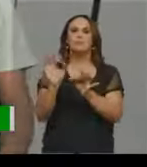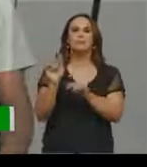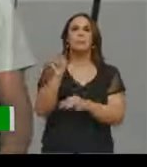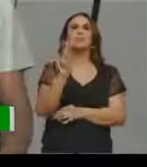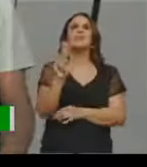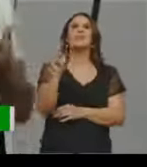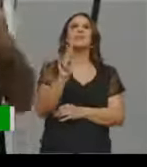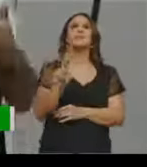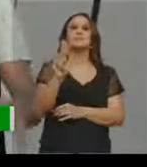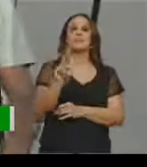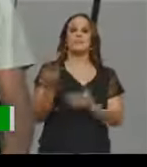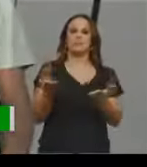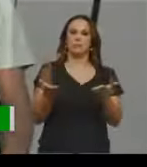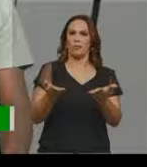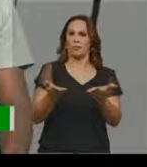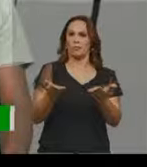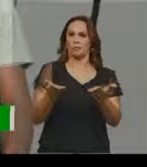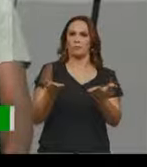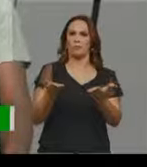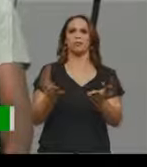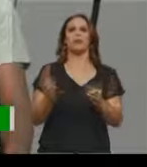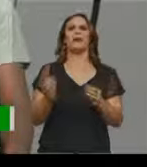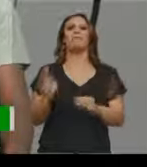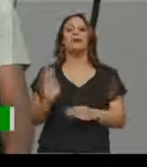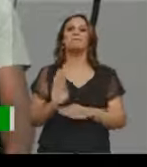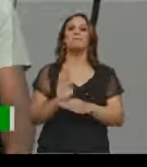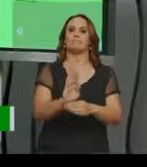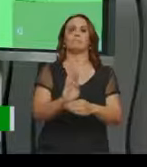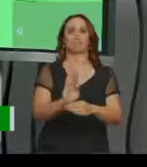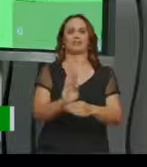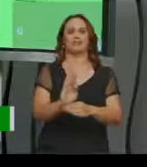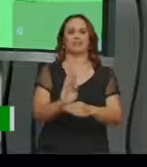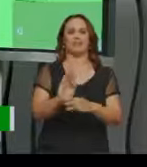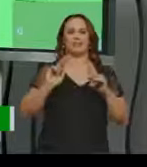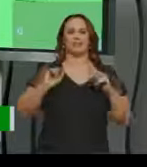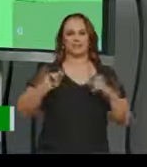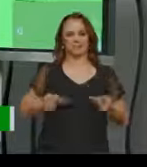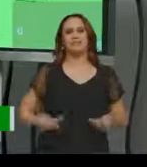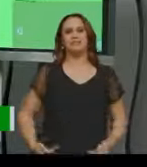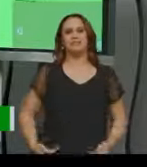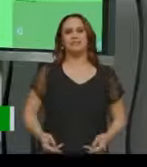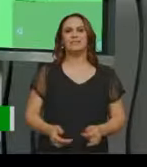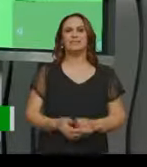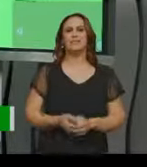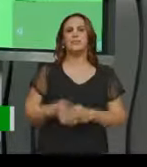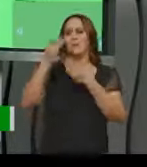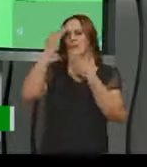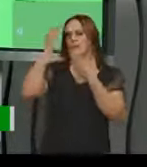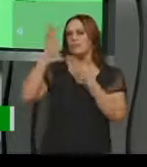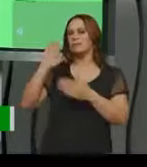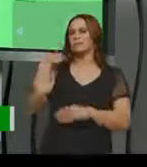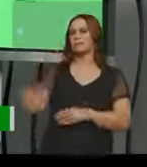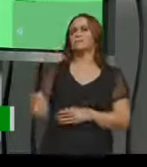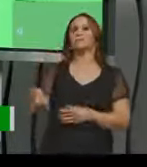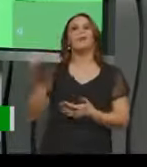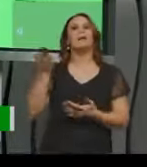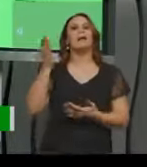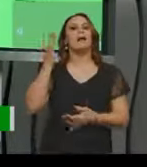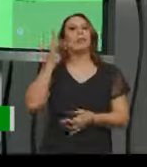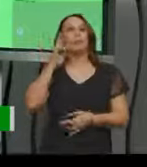usada atualmente aí a favor dos seres humanos. Muito obrigada. Agora que nós já relembramos as aulas, vamos passar para as